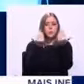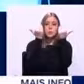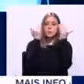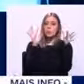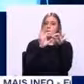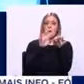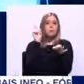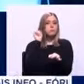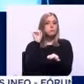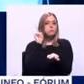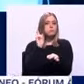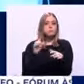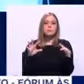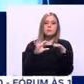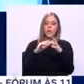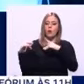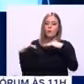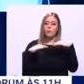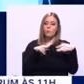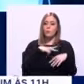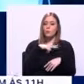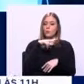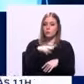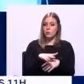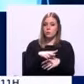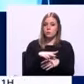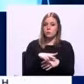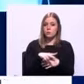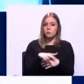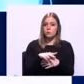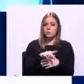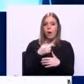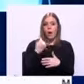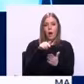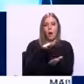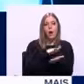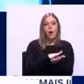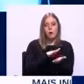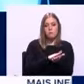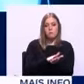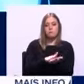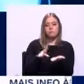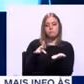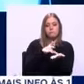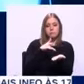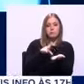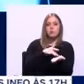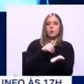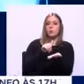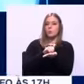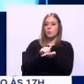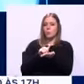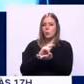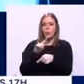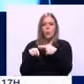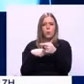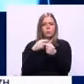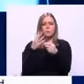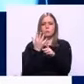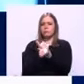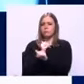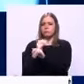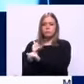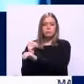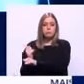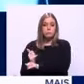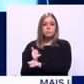muito importantes sobre o futebol português serem publicadas em revistas como a New Yorker, a Der Spiegel, em órgãos